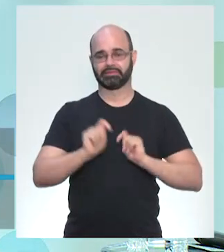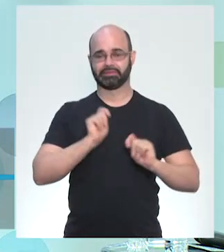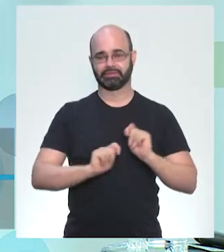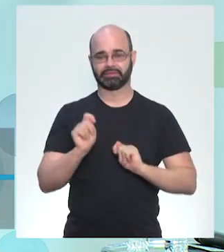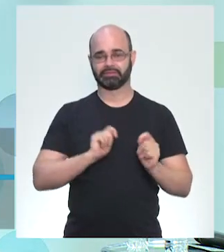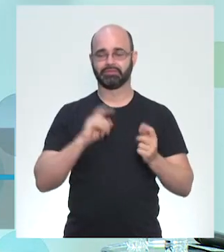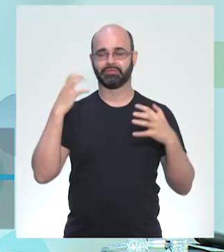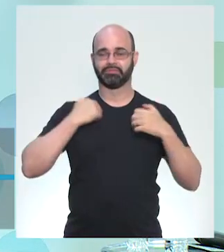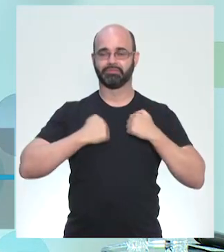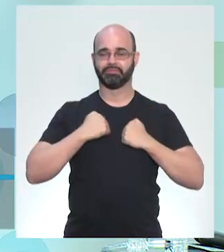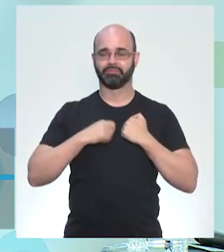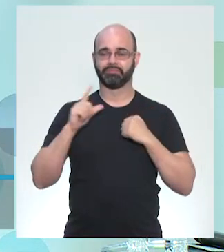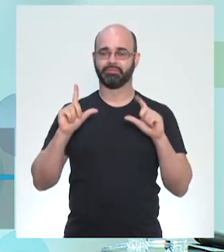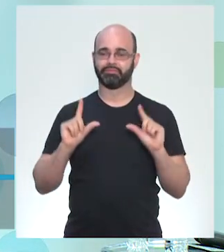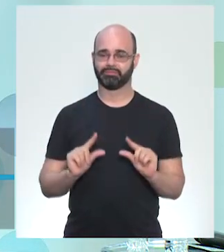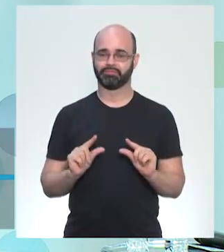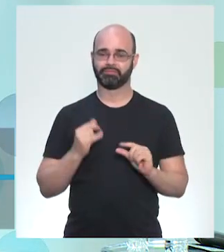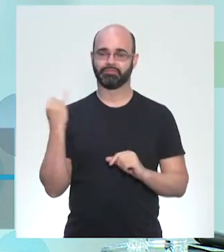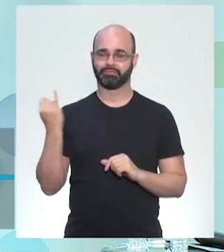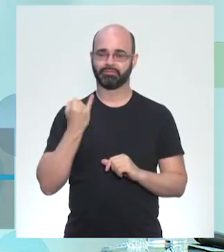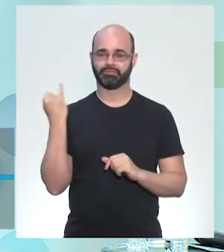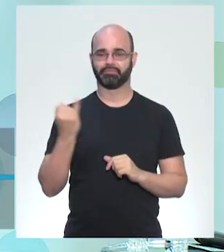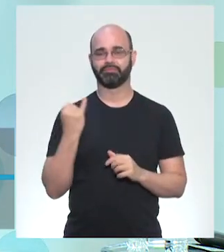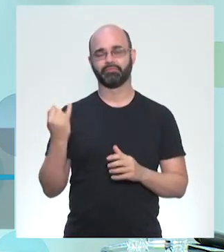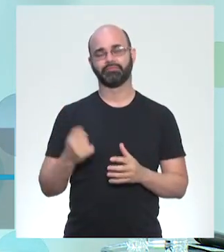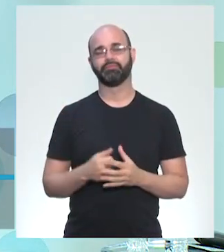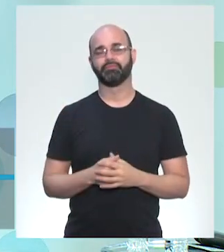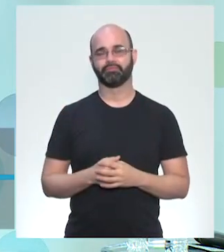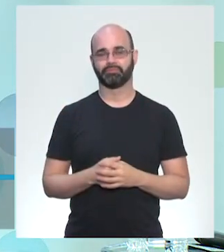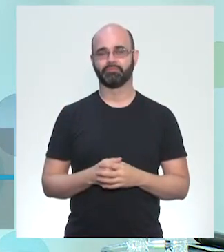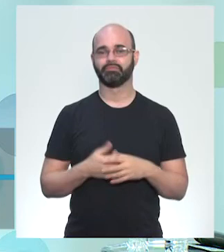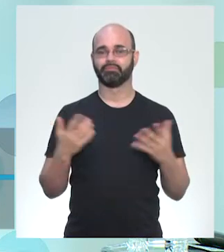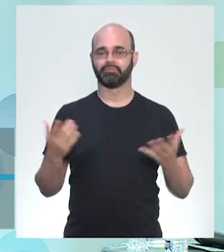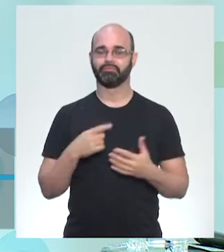reduzir banhos, ou seja, extremamente importante. Passamos por uma crise